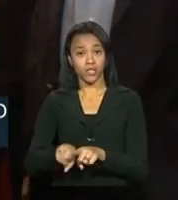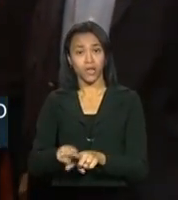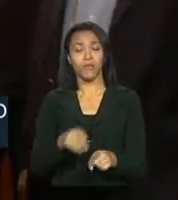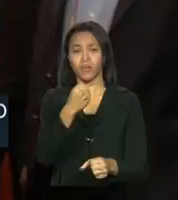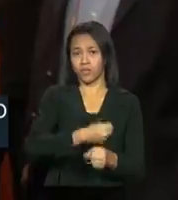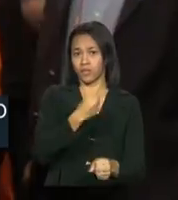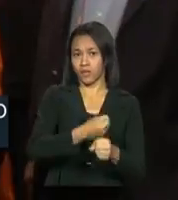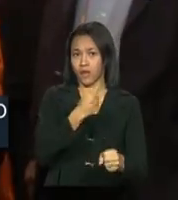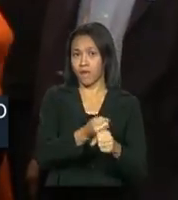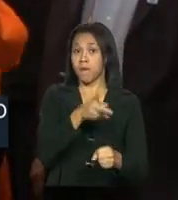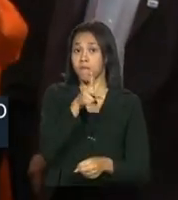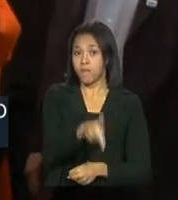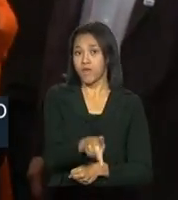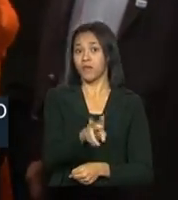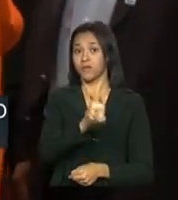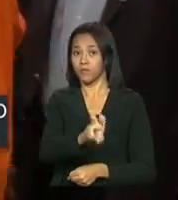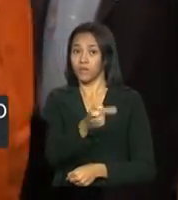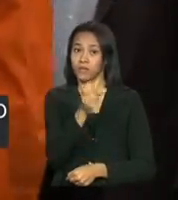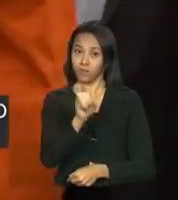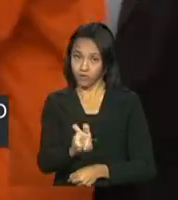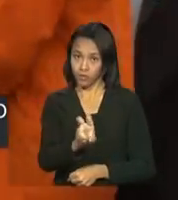plataforma P55.